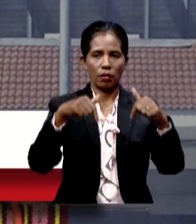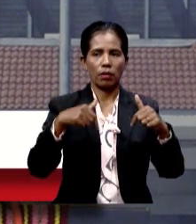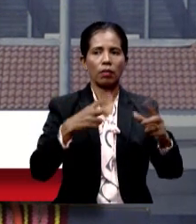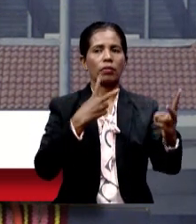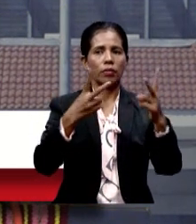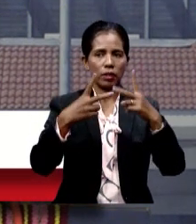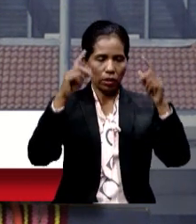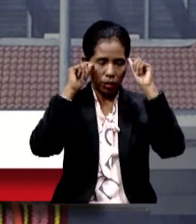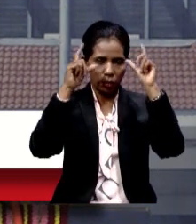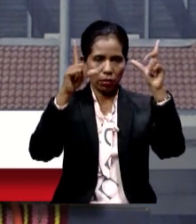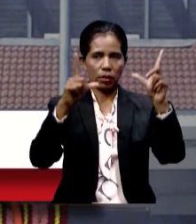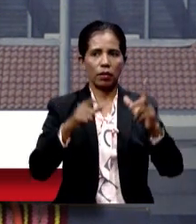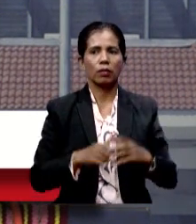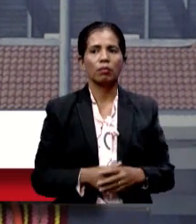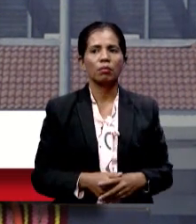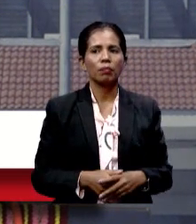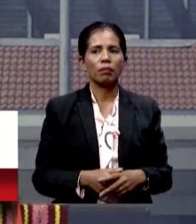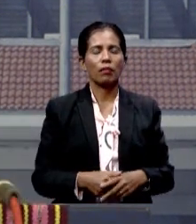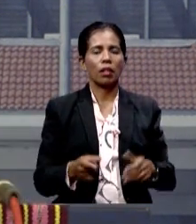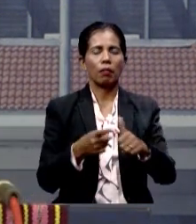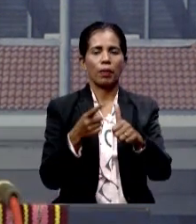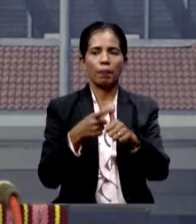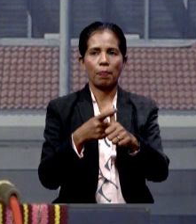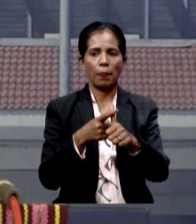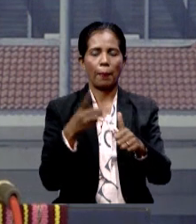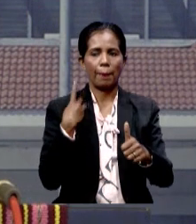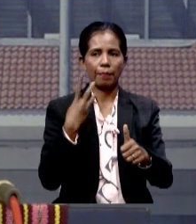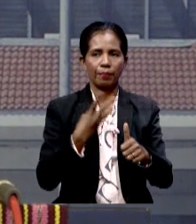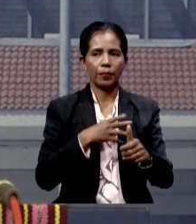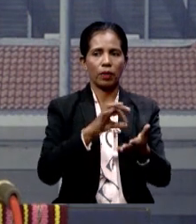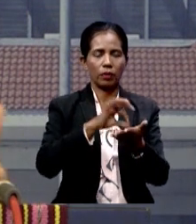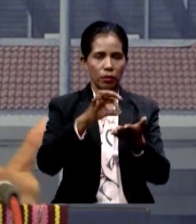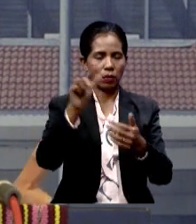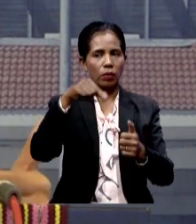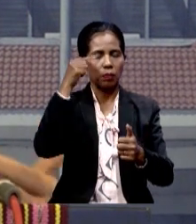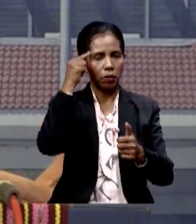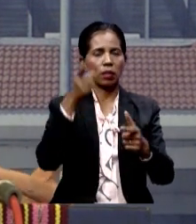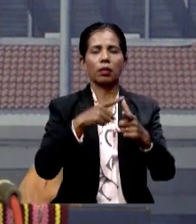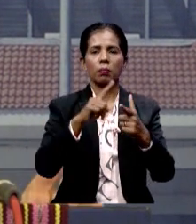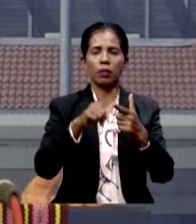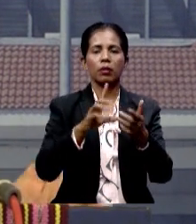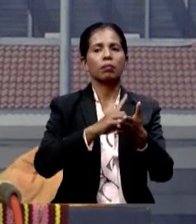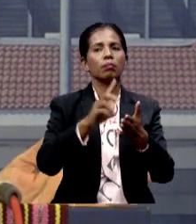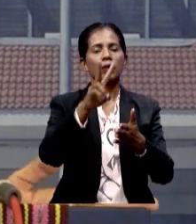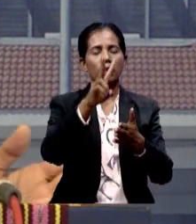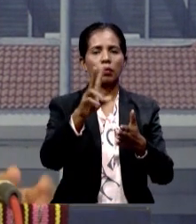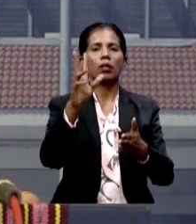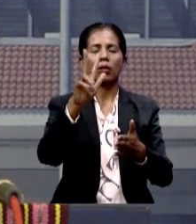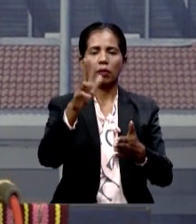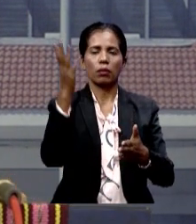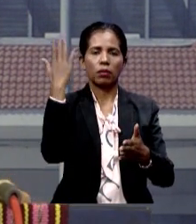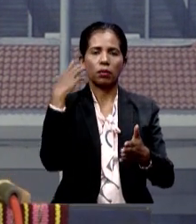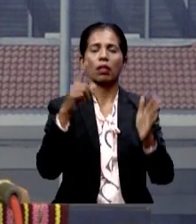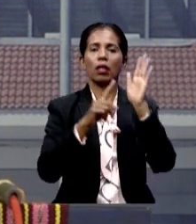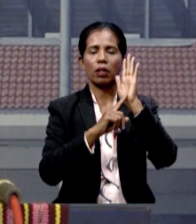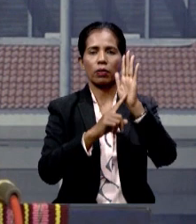visita Timor-Leste e início da formação de governo, depois de semana rua todo Liubá, há